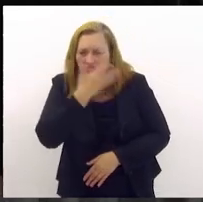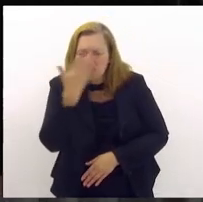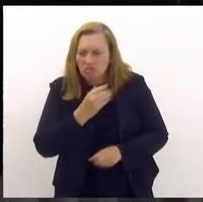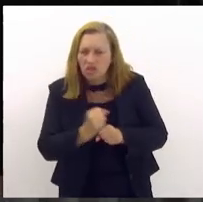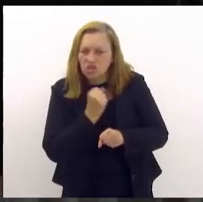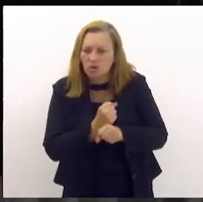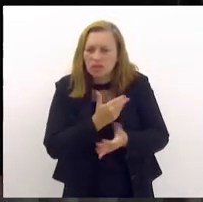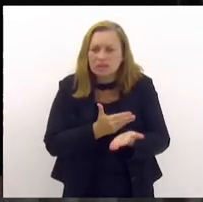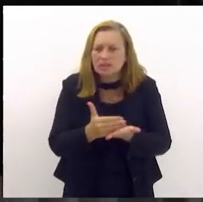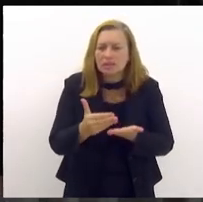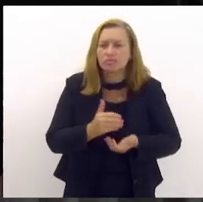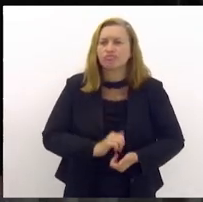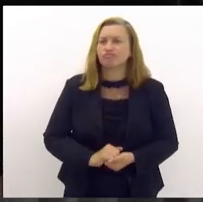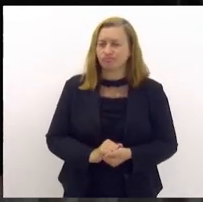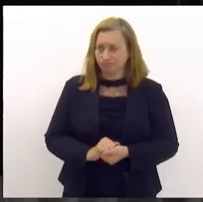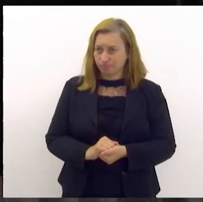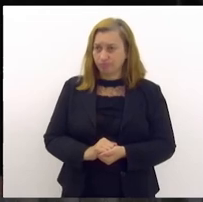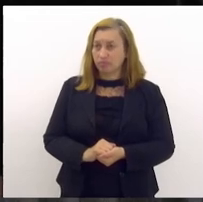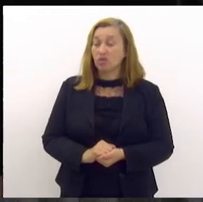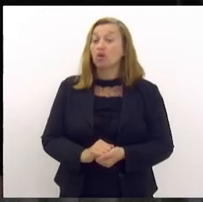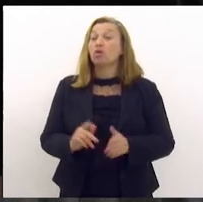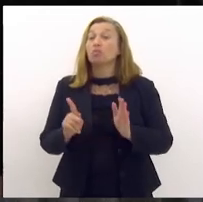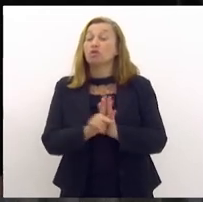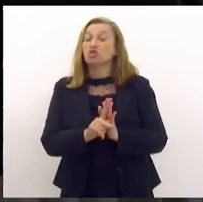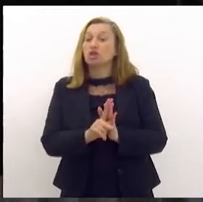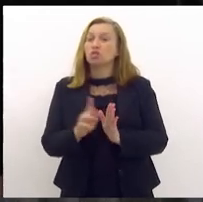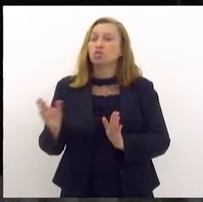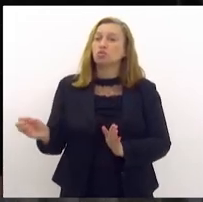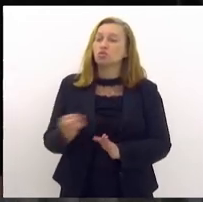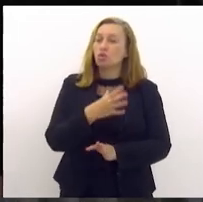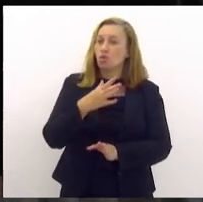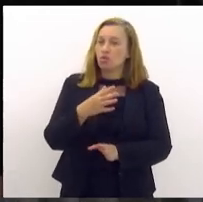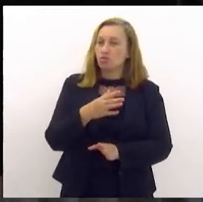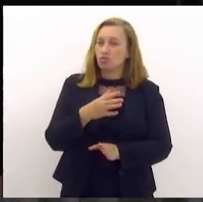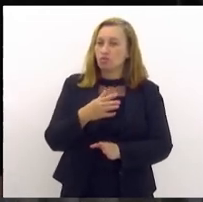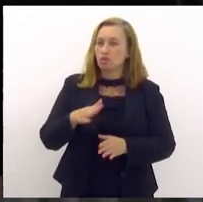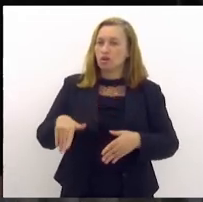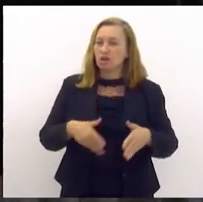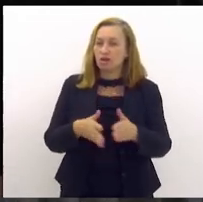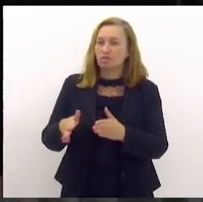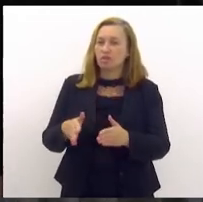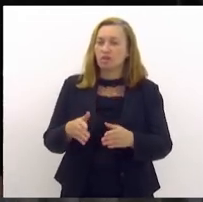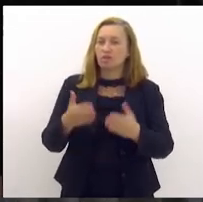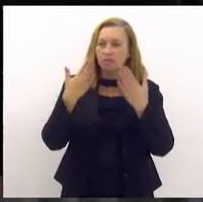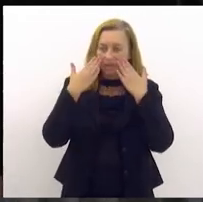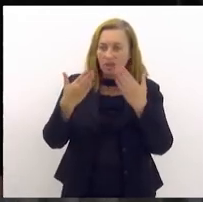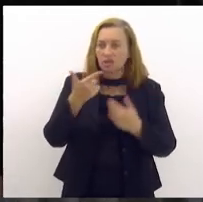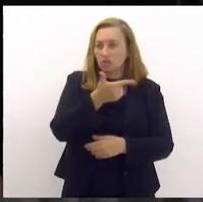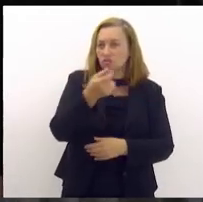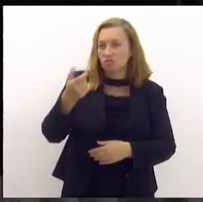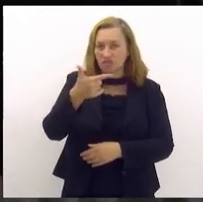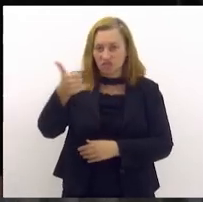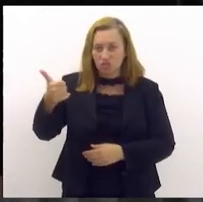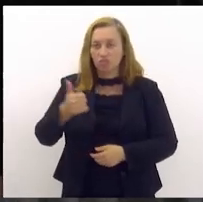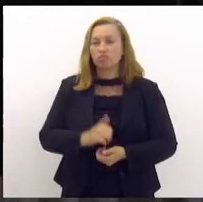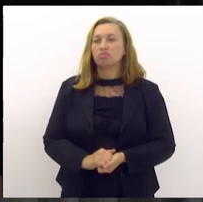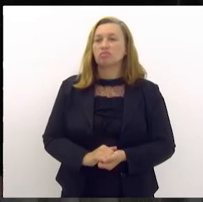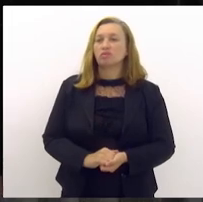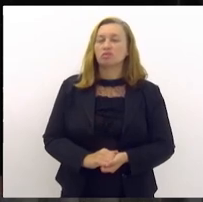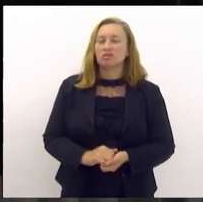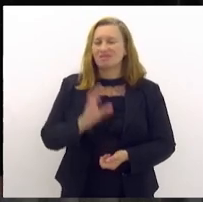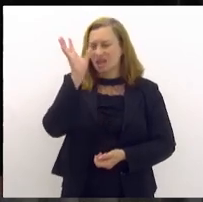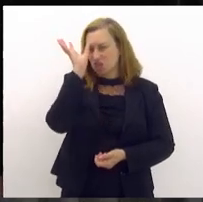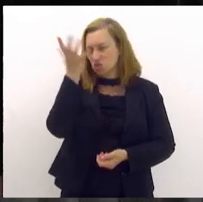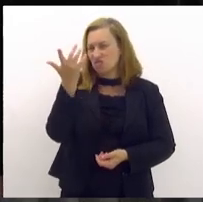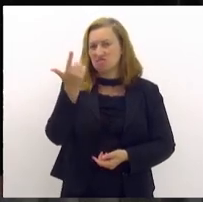implementadas. O projeto Novo Rumo, apresentado ainda em 2021, não